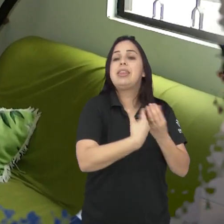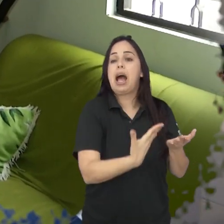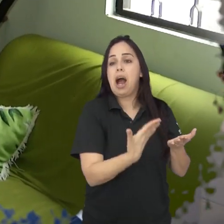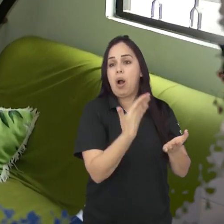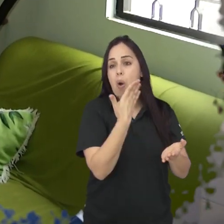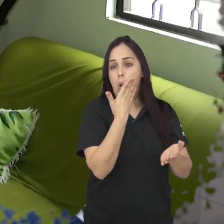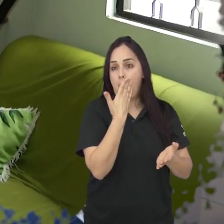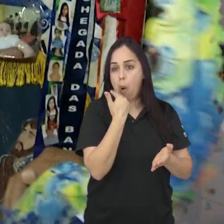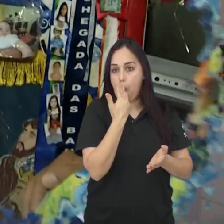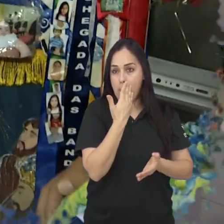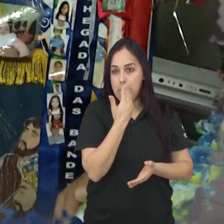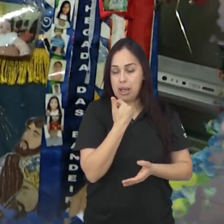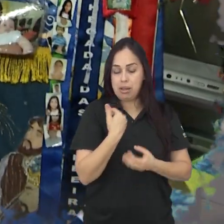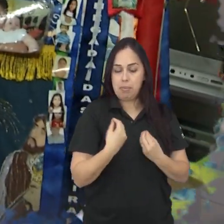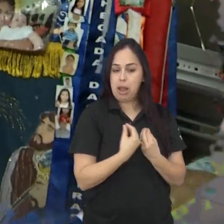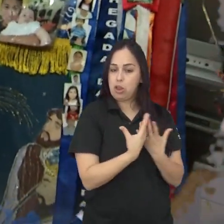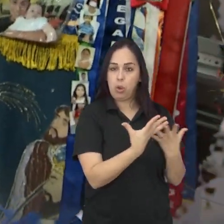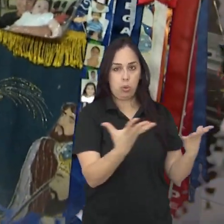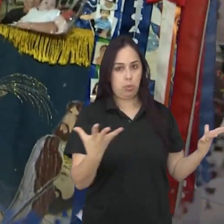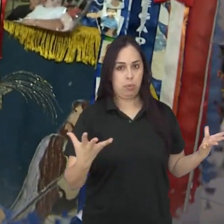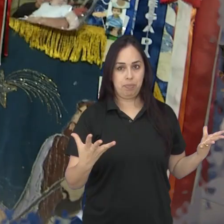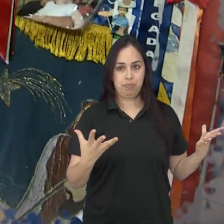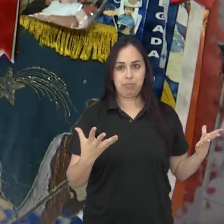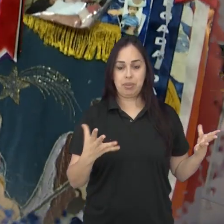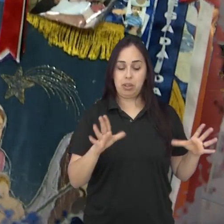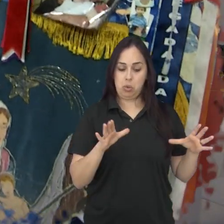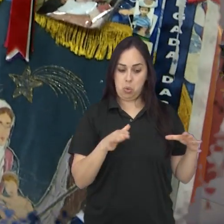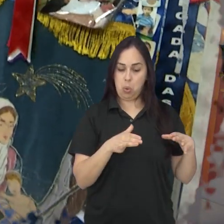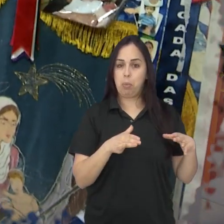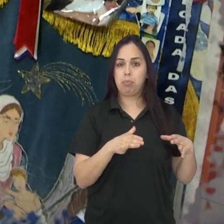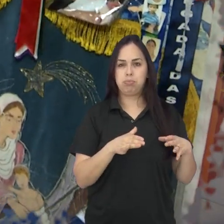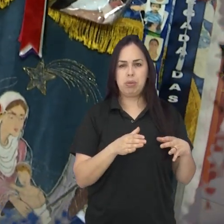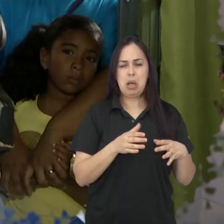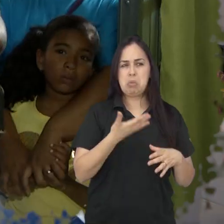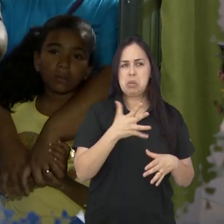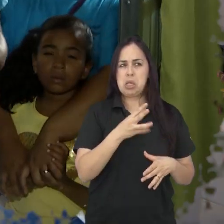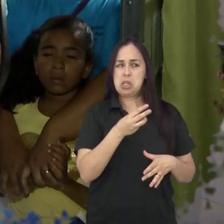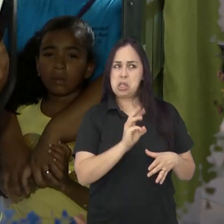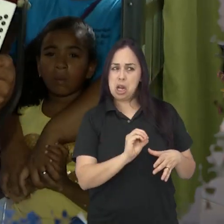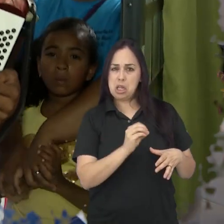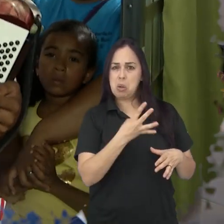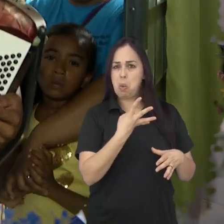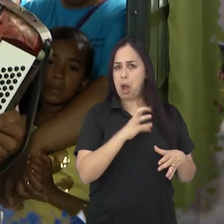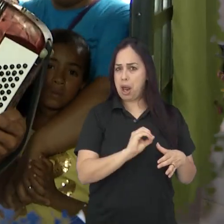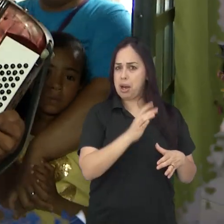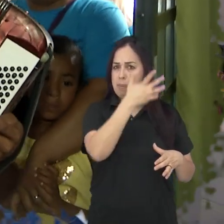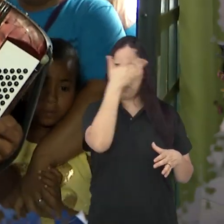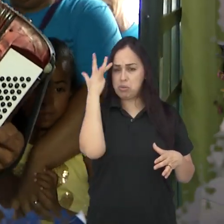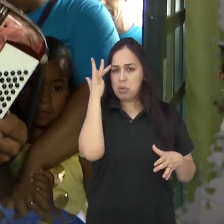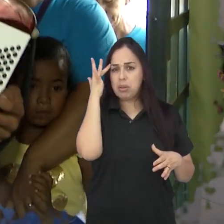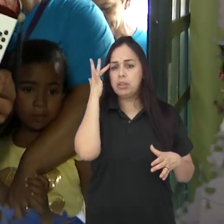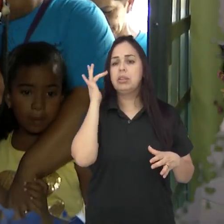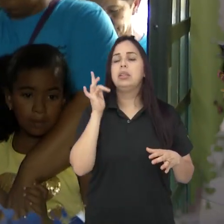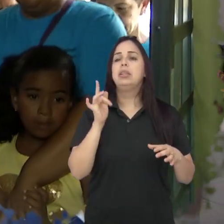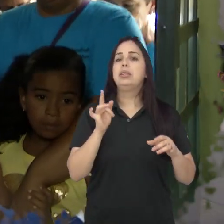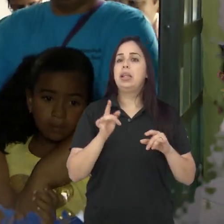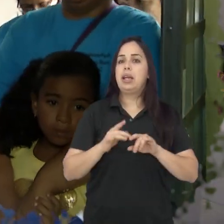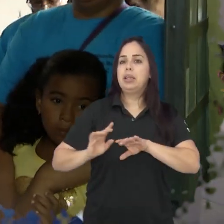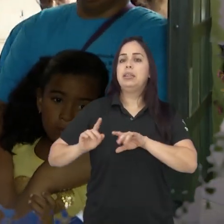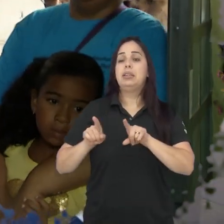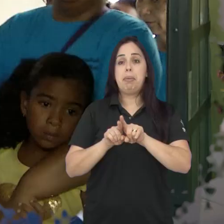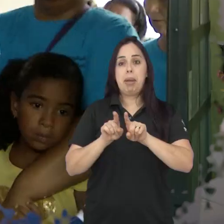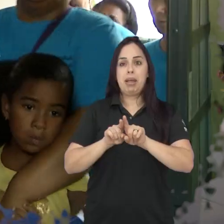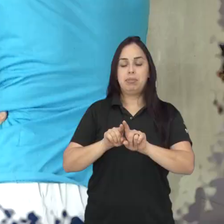a comida para todo mundo. Né? E normalmente é um grupo grande, tem umas 30, 40 pessoas. Tem o pessoal que vem junto, né,